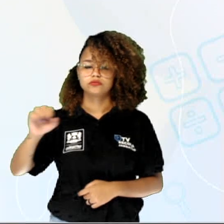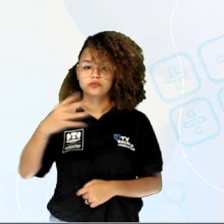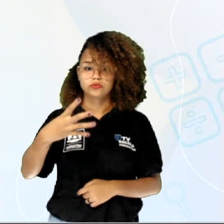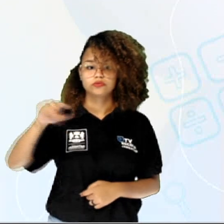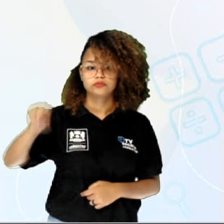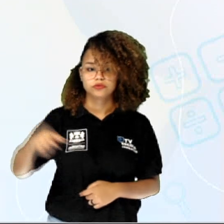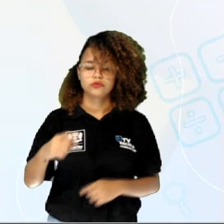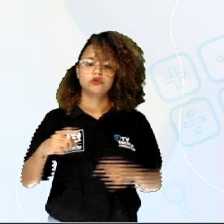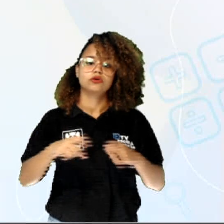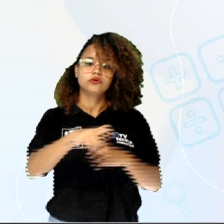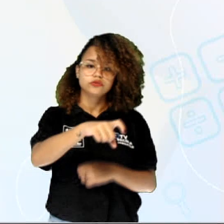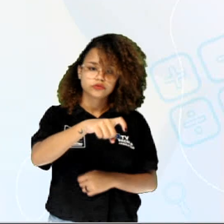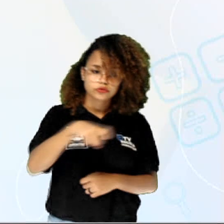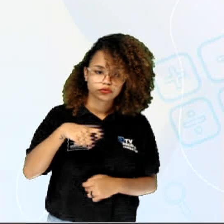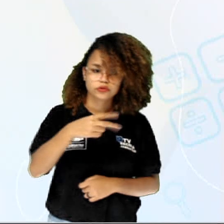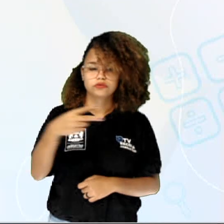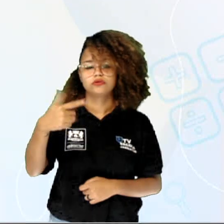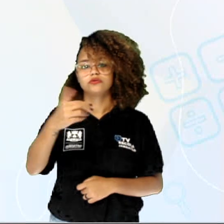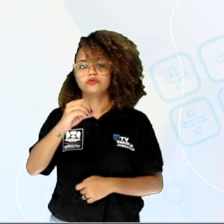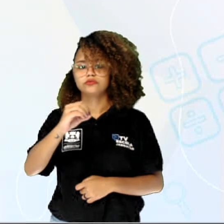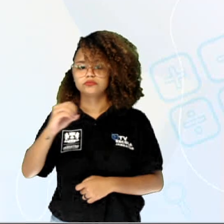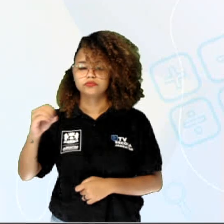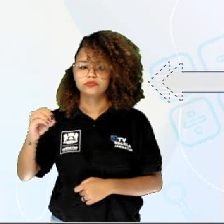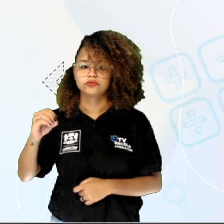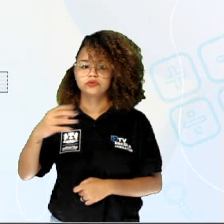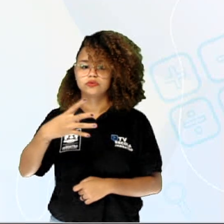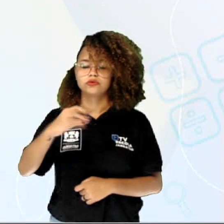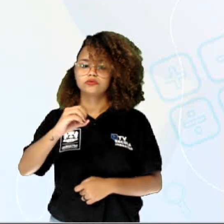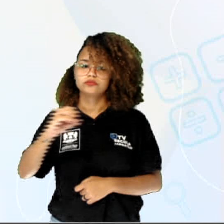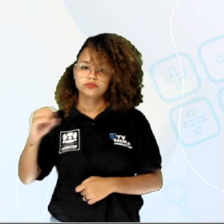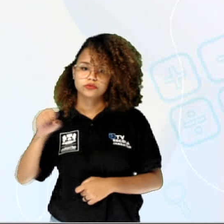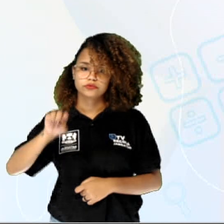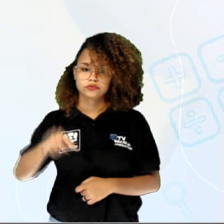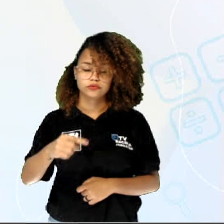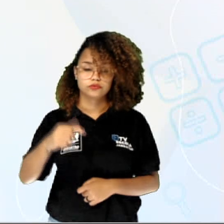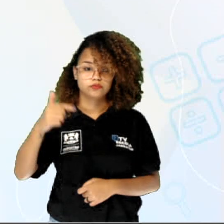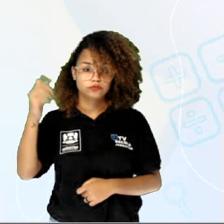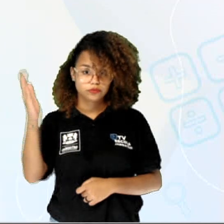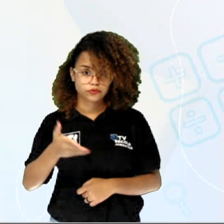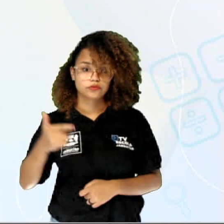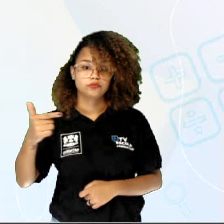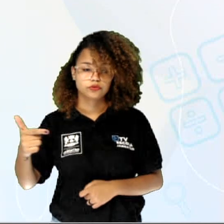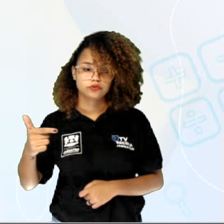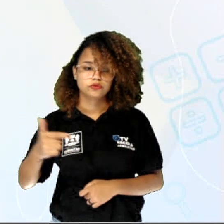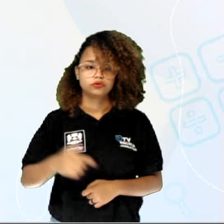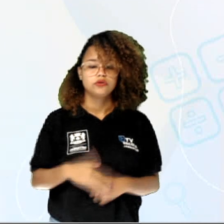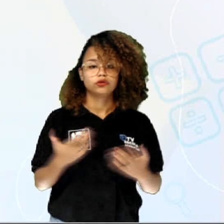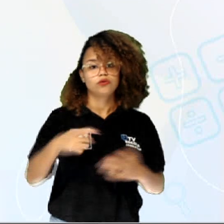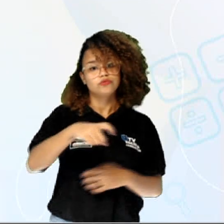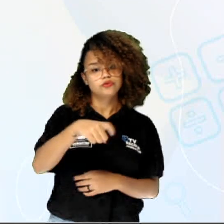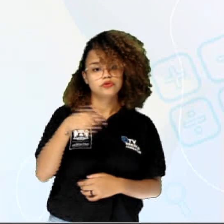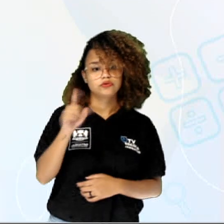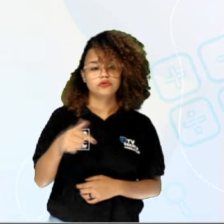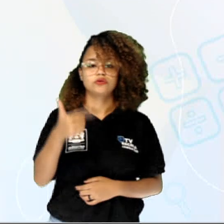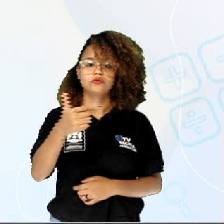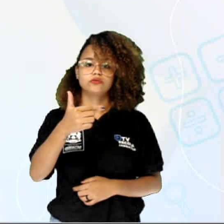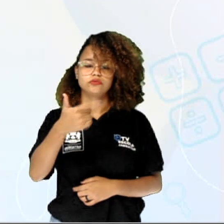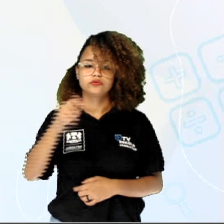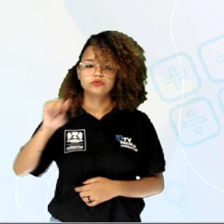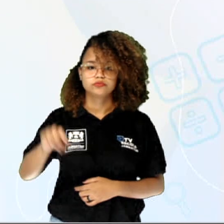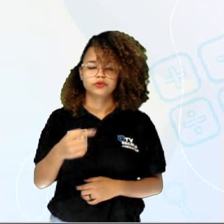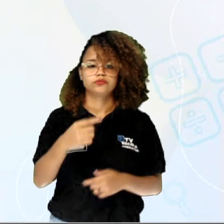gente aumenta a quantidade de pessoas, a gente também vai precisar de mais área, né? Quanto mais pessoas, mais área, significa que são duas